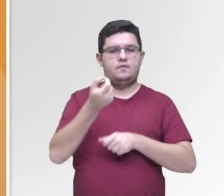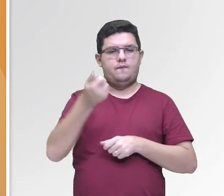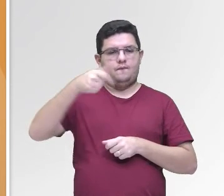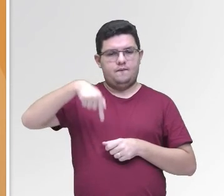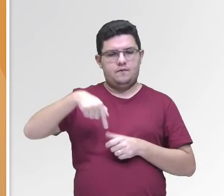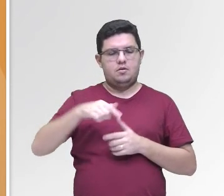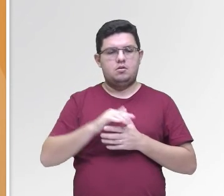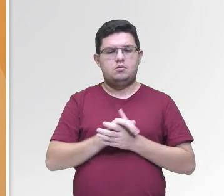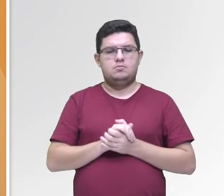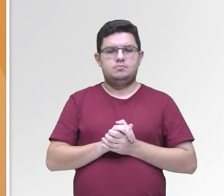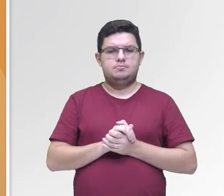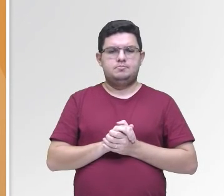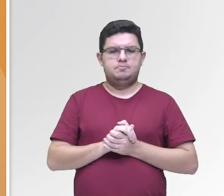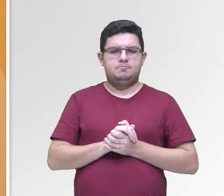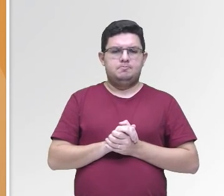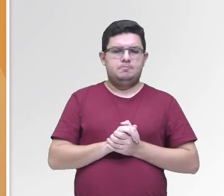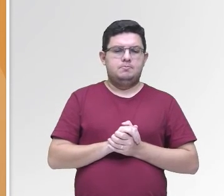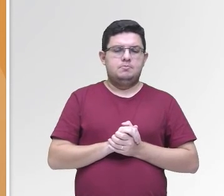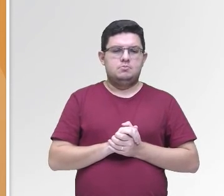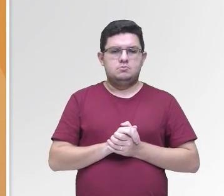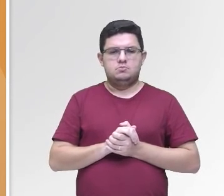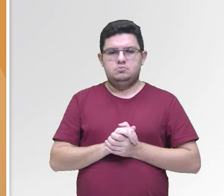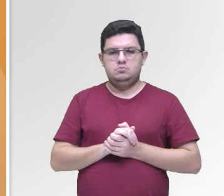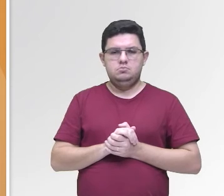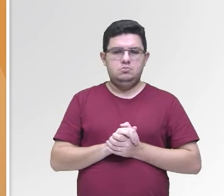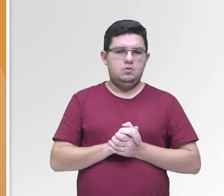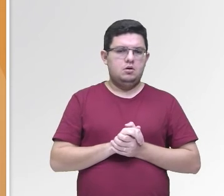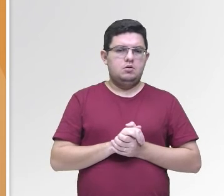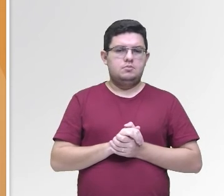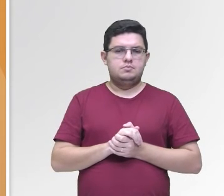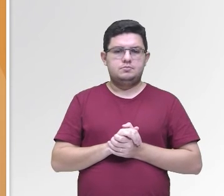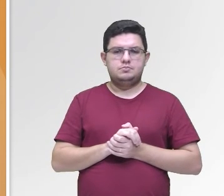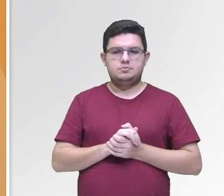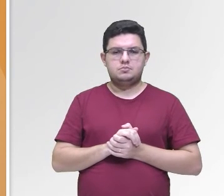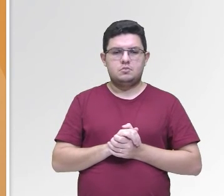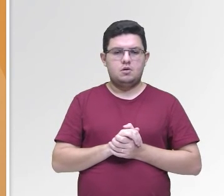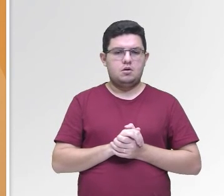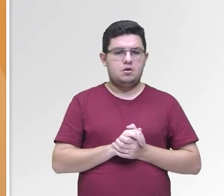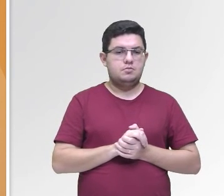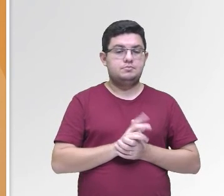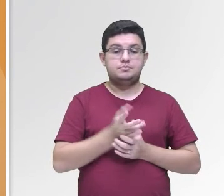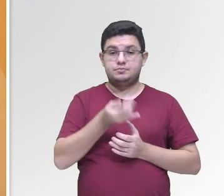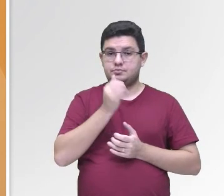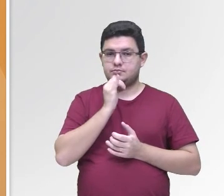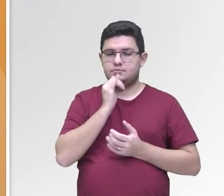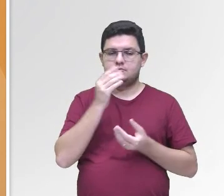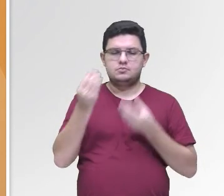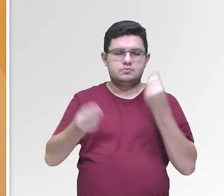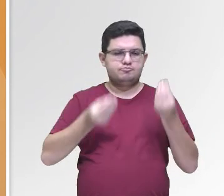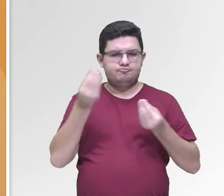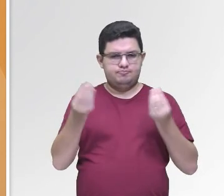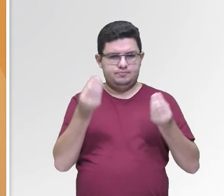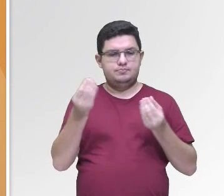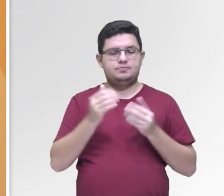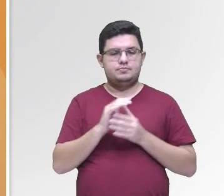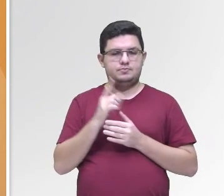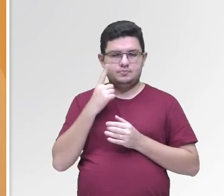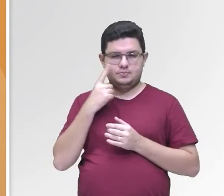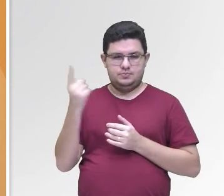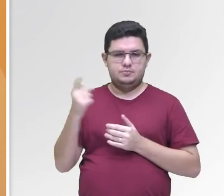2017, tá? Então, vamos observar, vamos procurar exemplo aí no mapa,